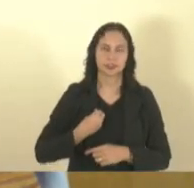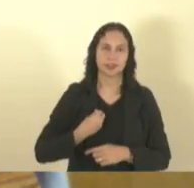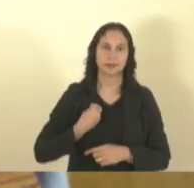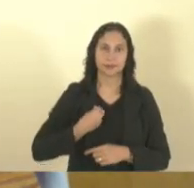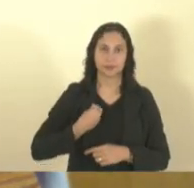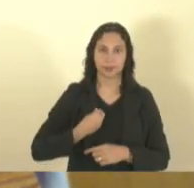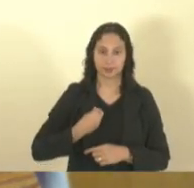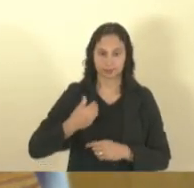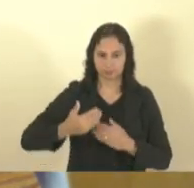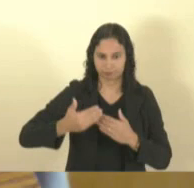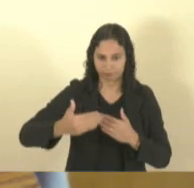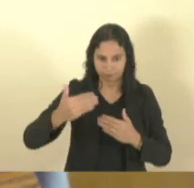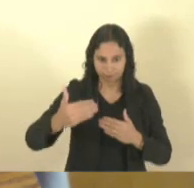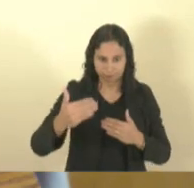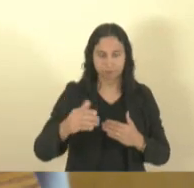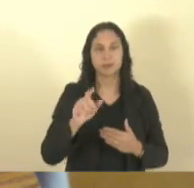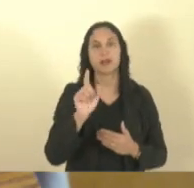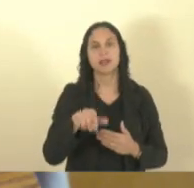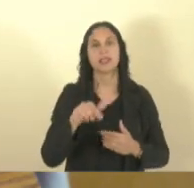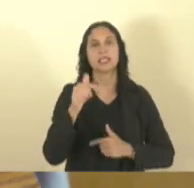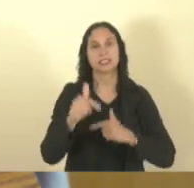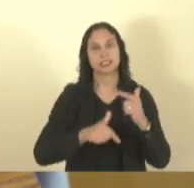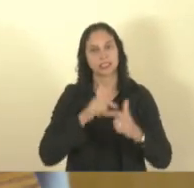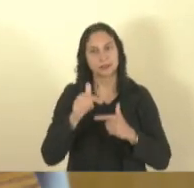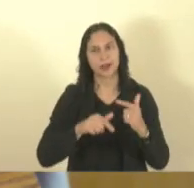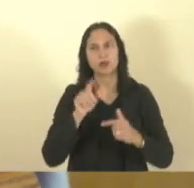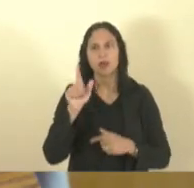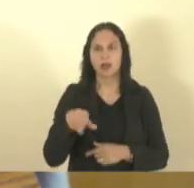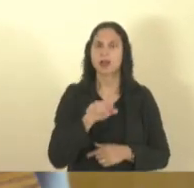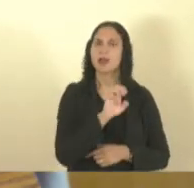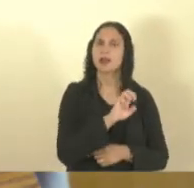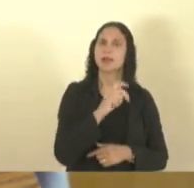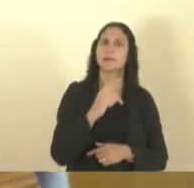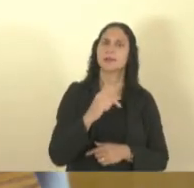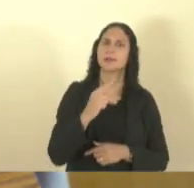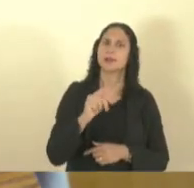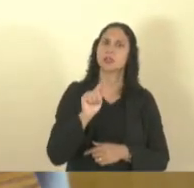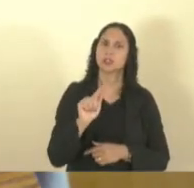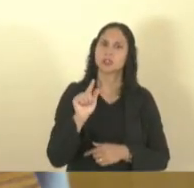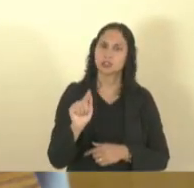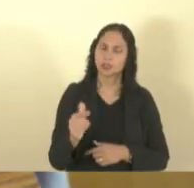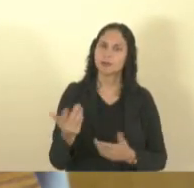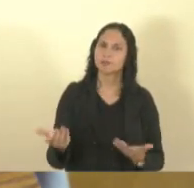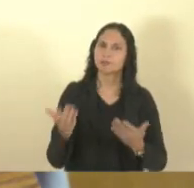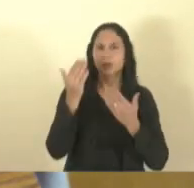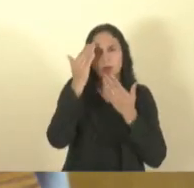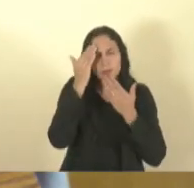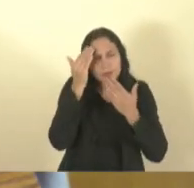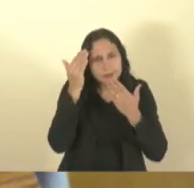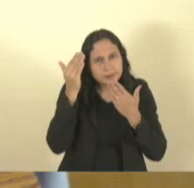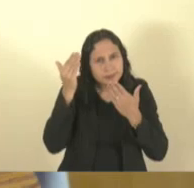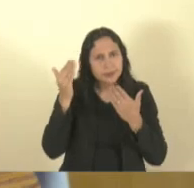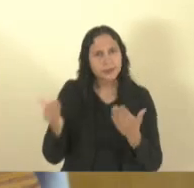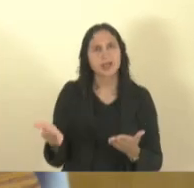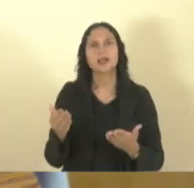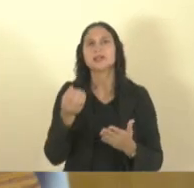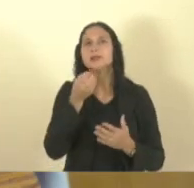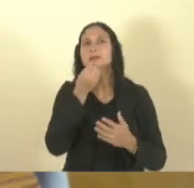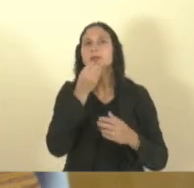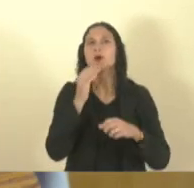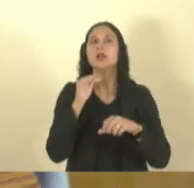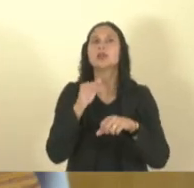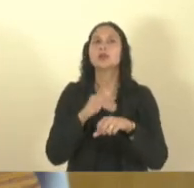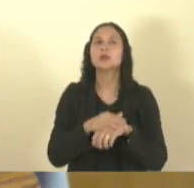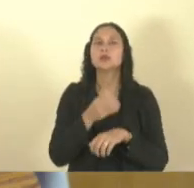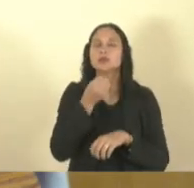muito tem o trabalho de cada um dos EPPGGs que estão aqui representados. Muito obrigado e boa noite,